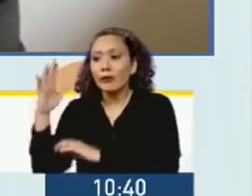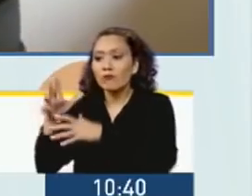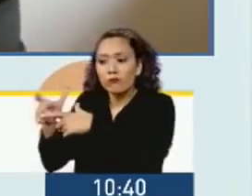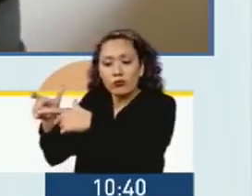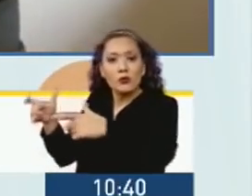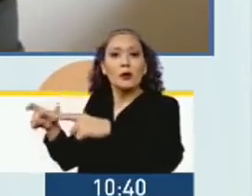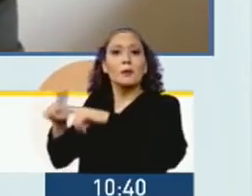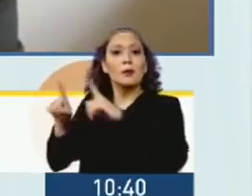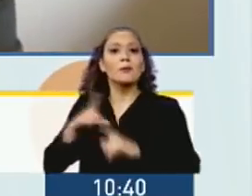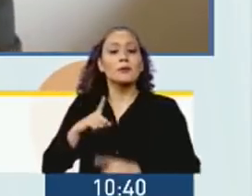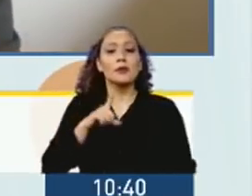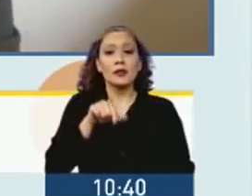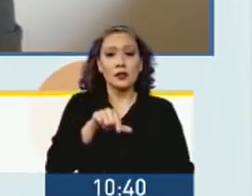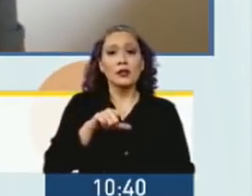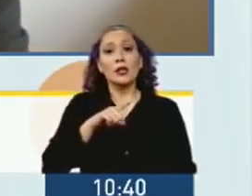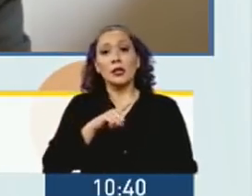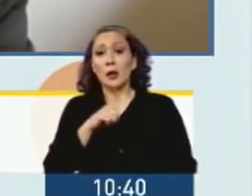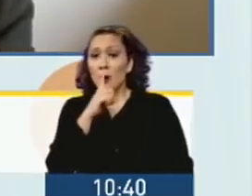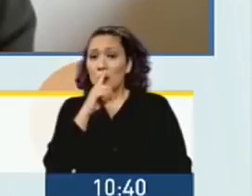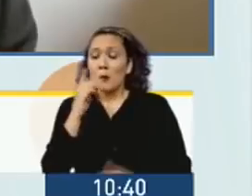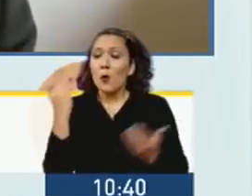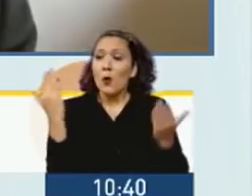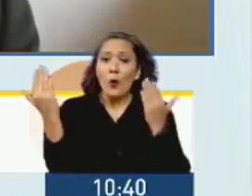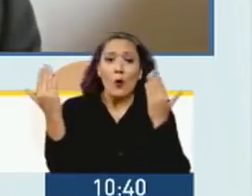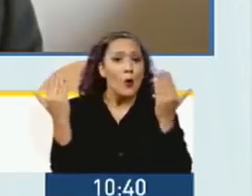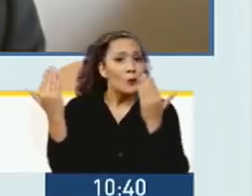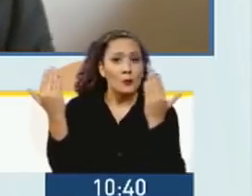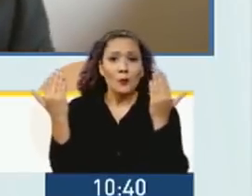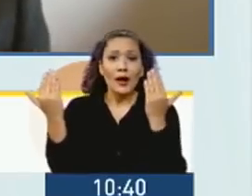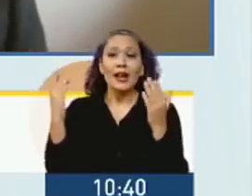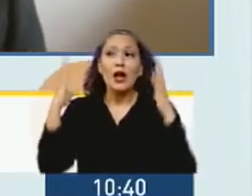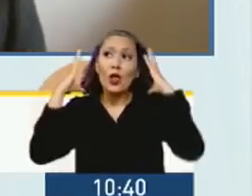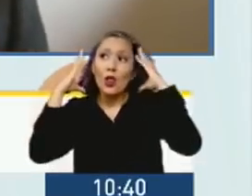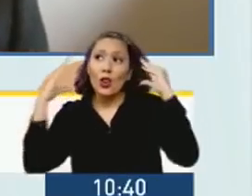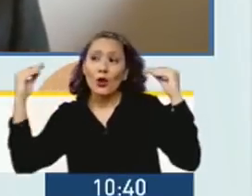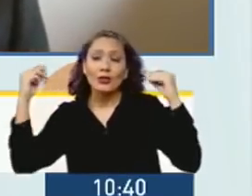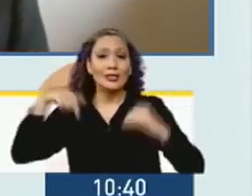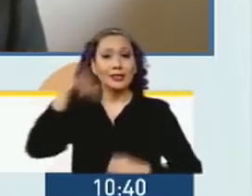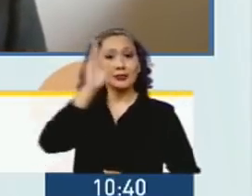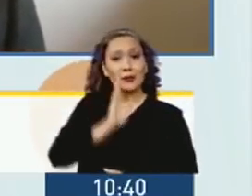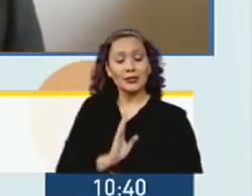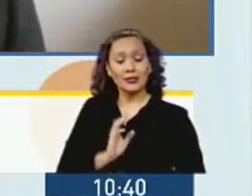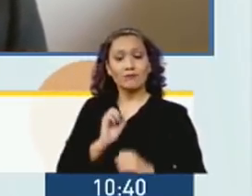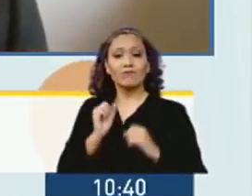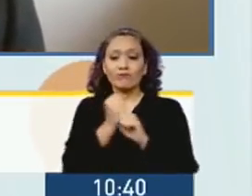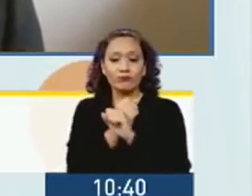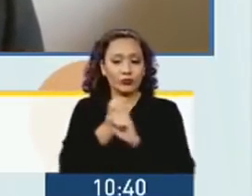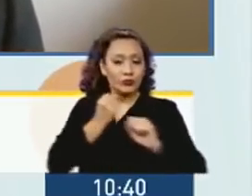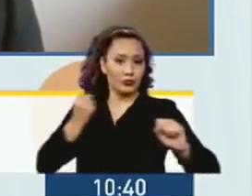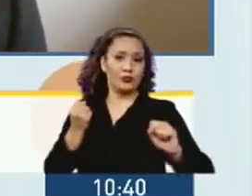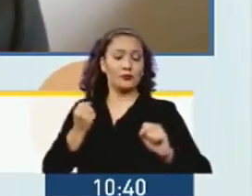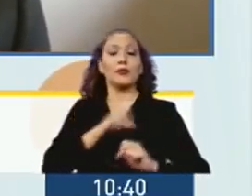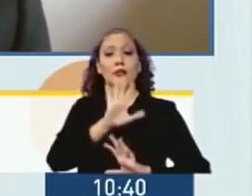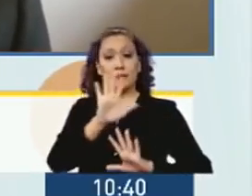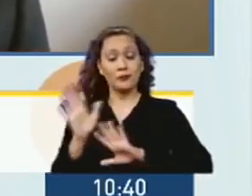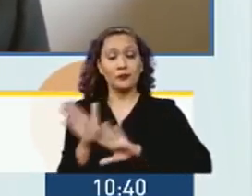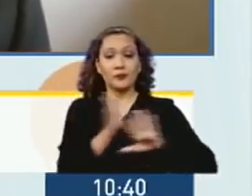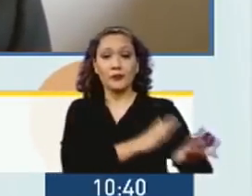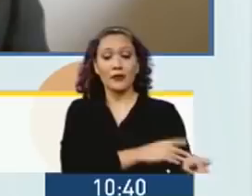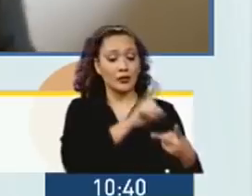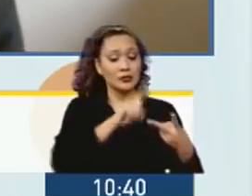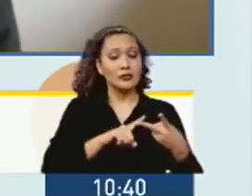sempre a mesma política para um país pode ser aplicar num país com a dimensão continental do Brasil. O segundo ponto é a falta